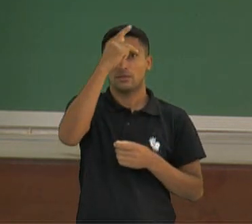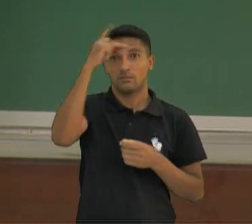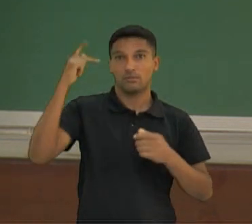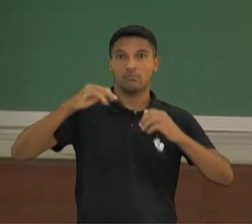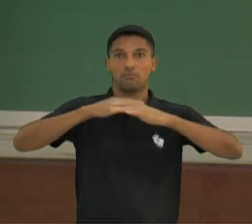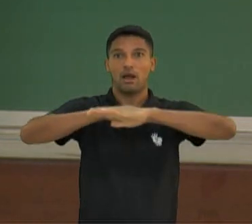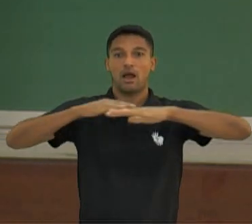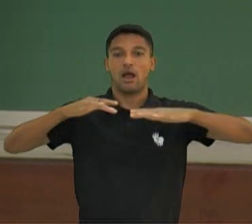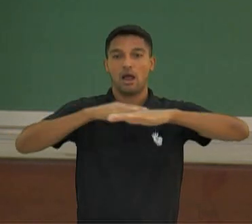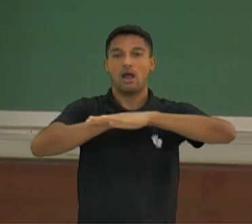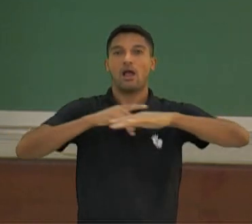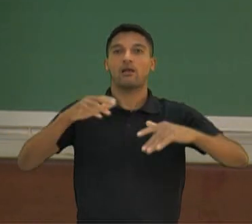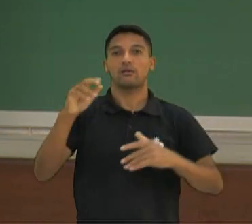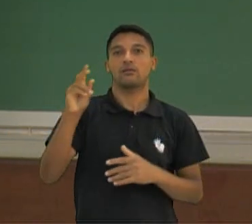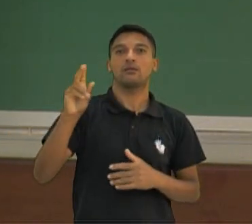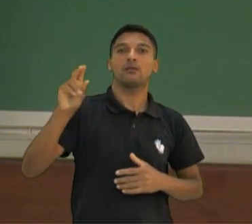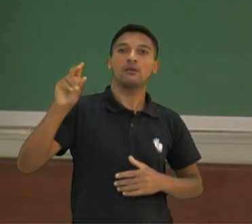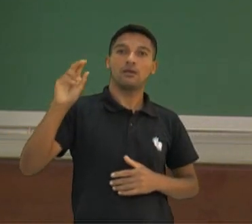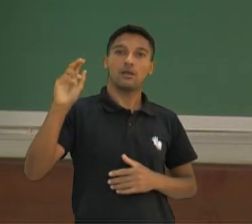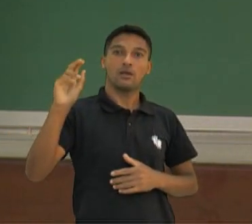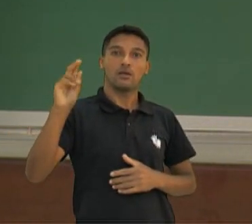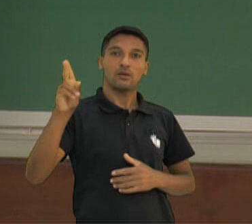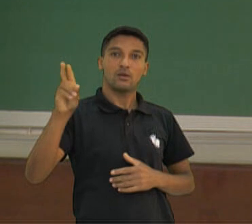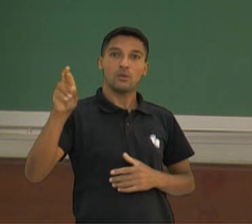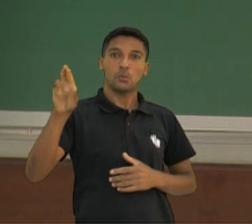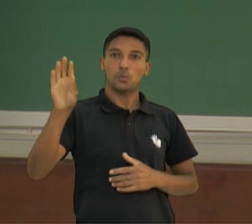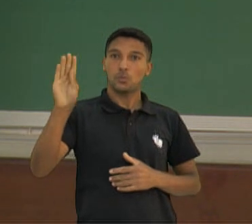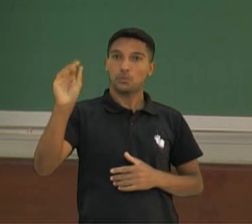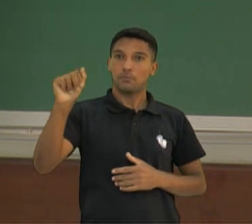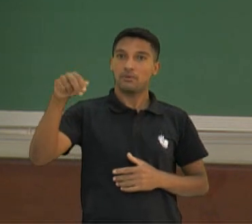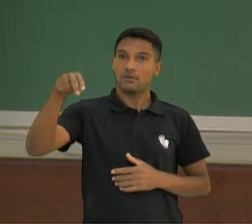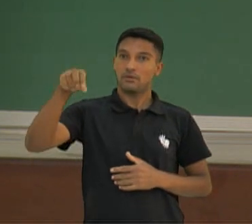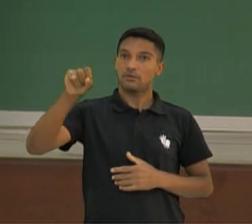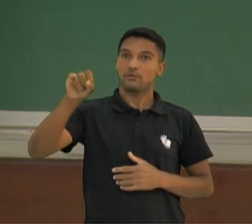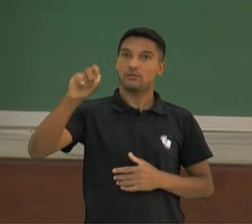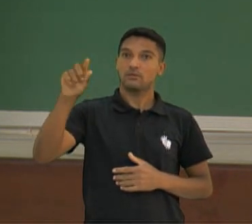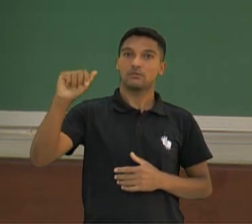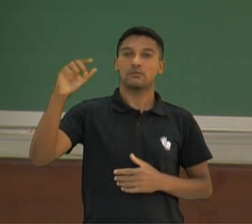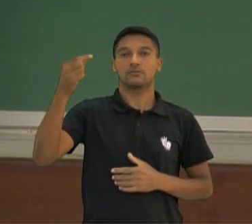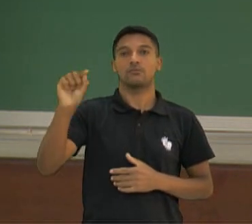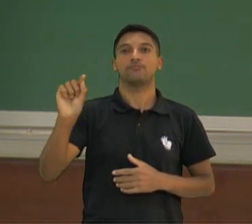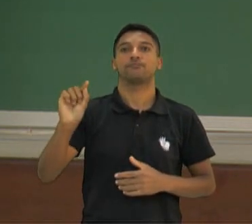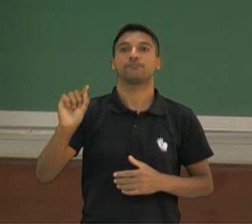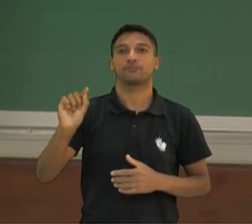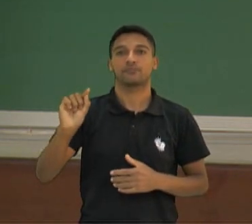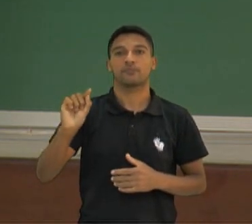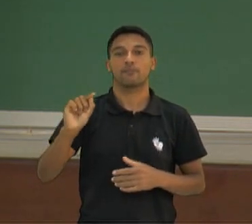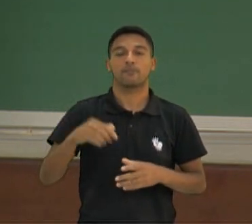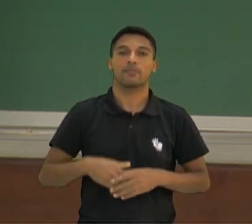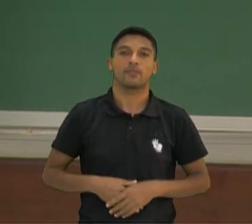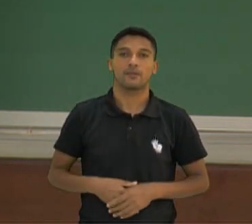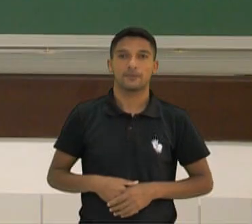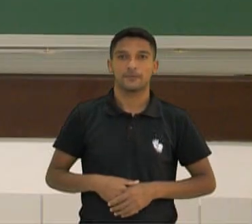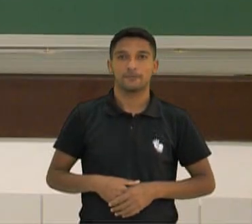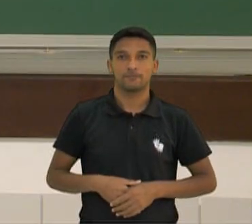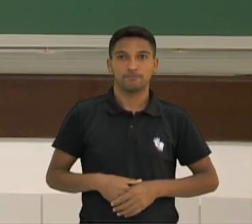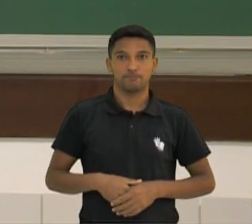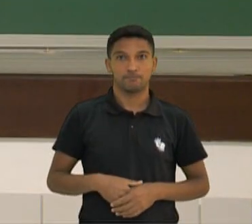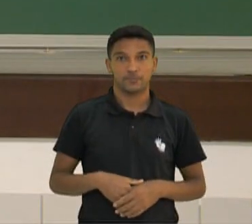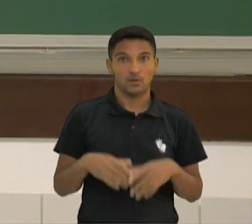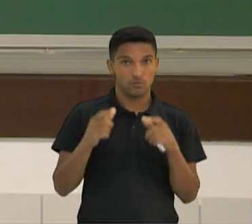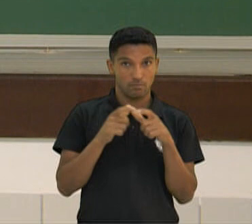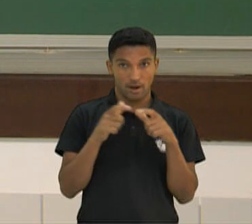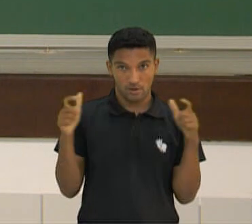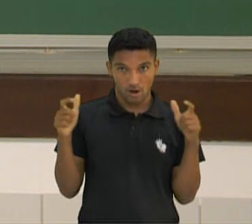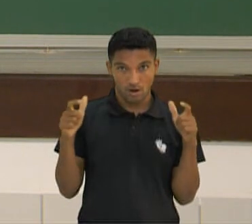regiões para uma melhor compreensão da diversidade étnica e demográfica encontrada no maior continente do planeta. Lembra-se